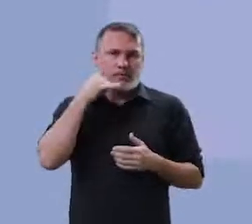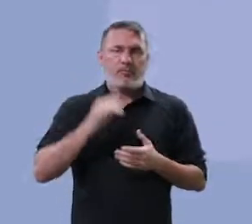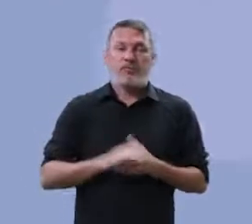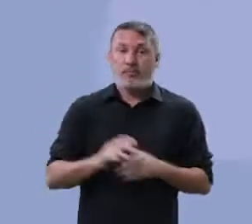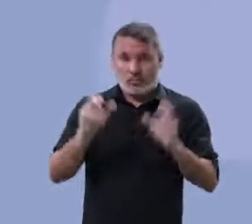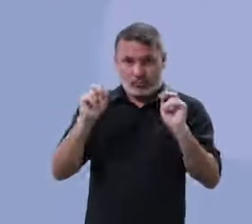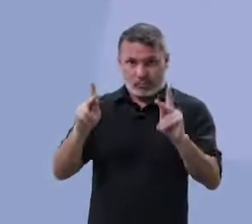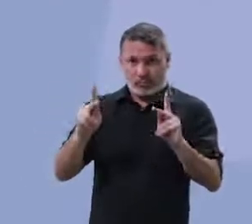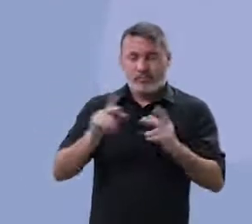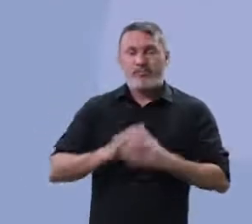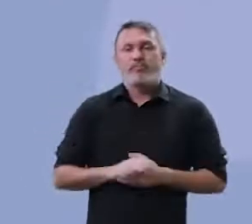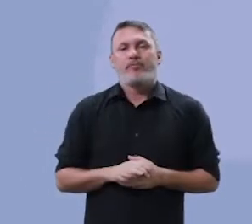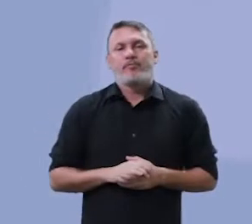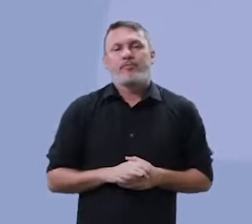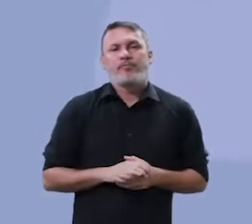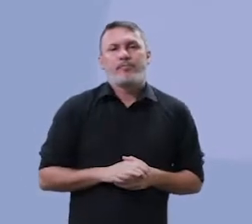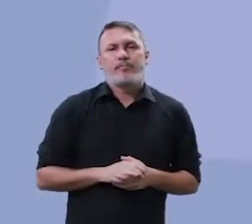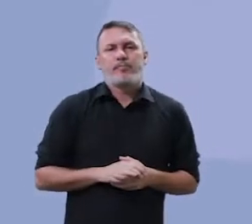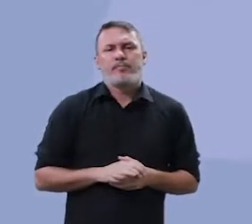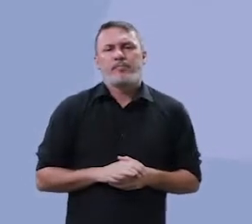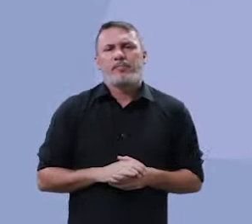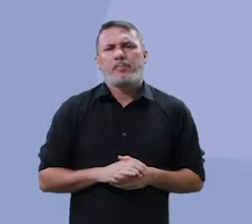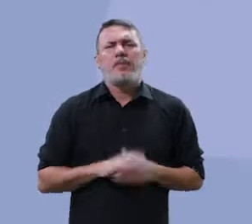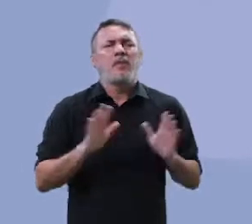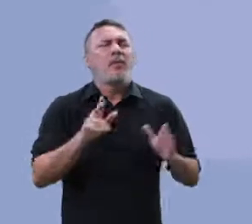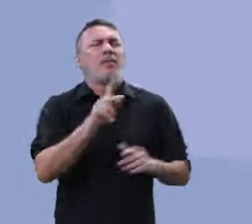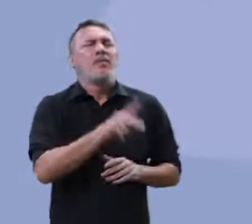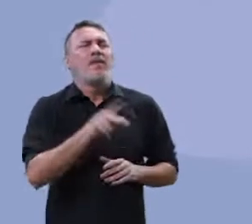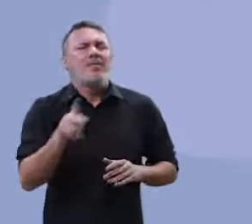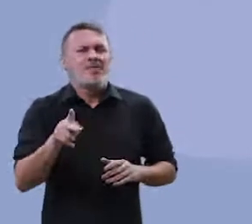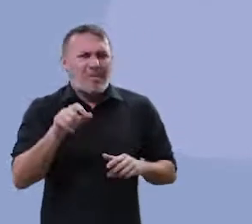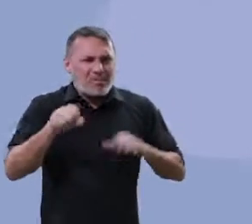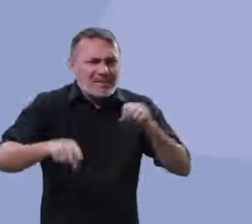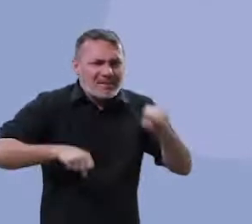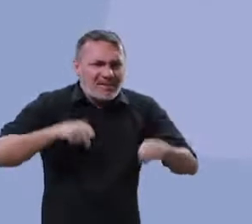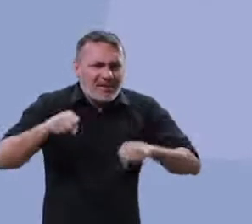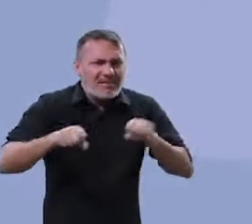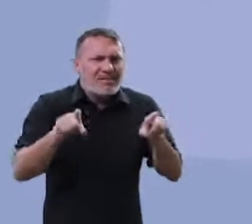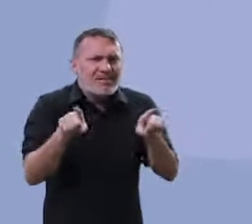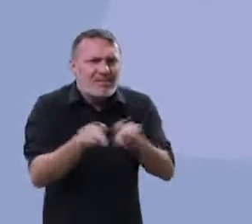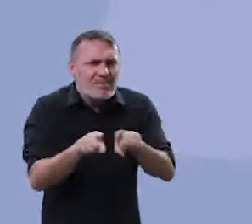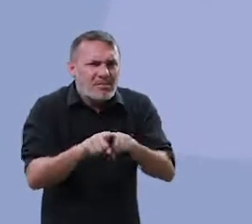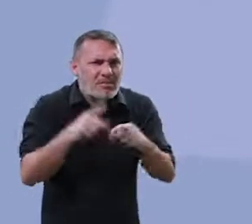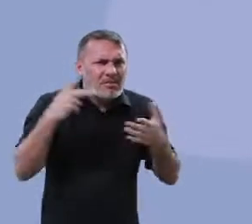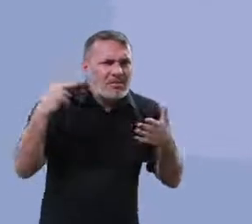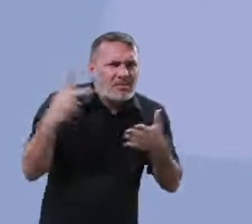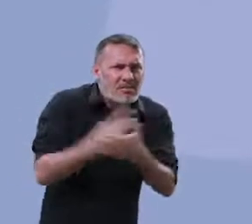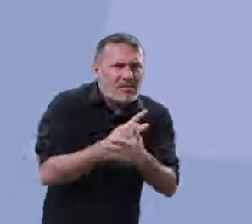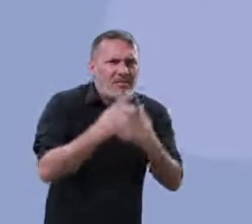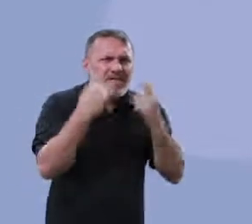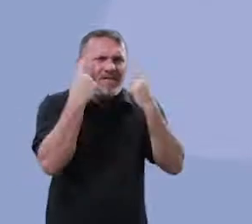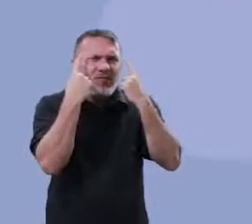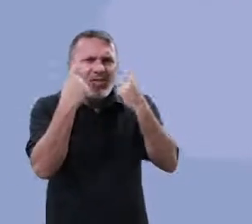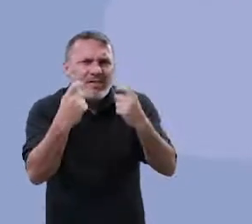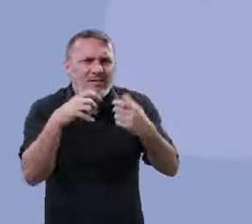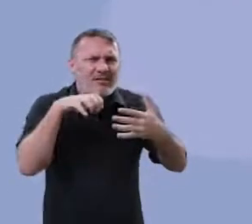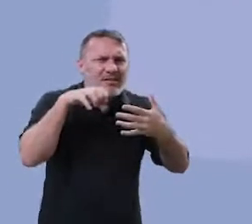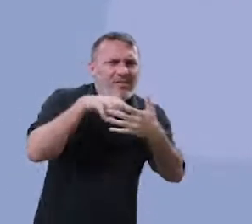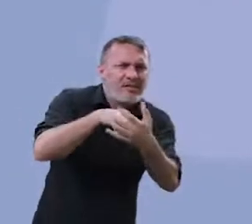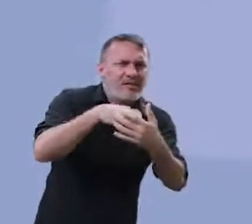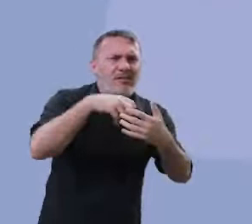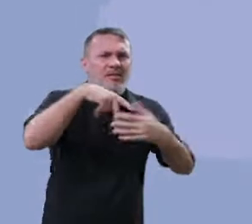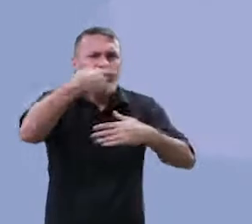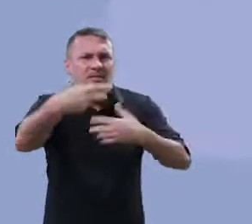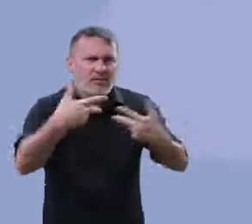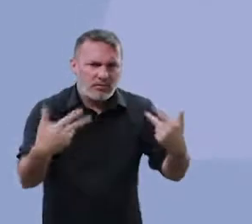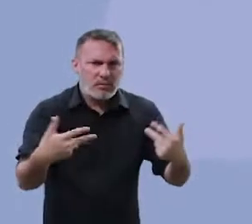celular também. Ok, meus queridos? Professor, bicicleta também pode ocasionar alguma